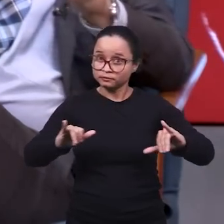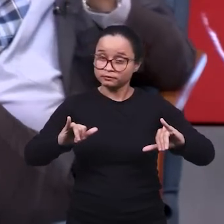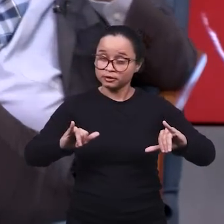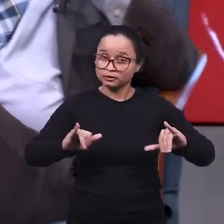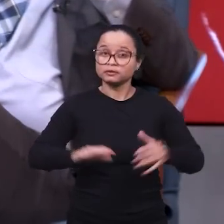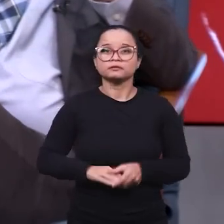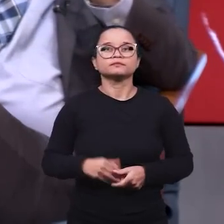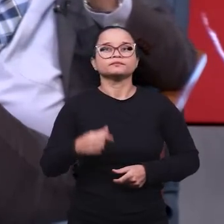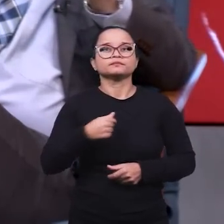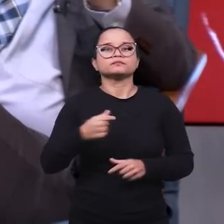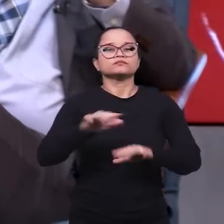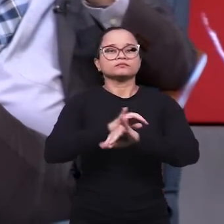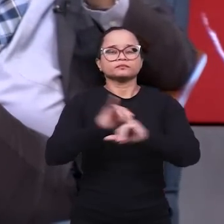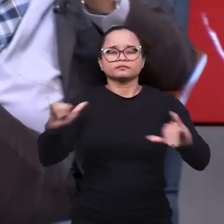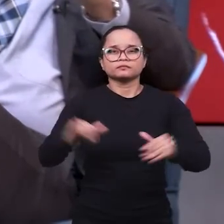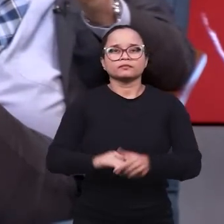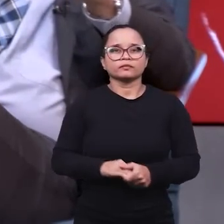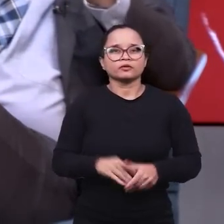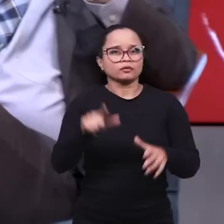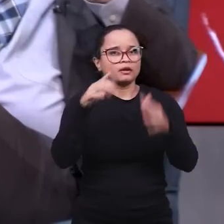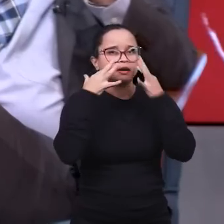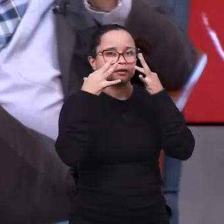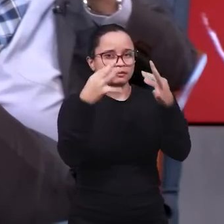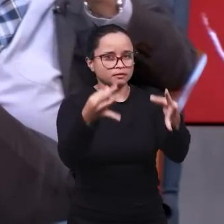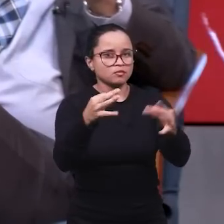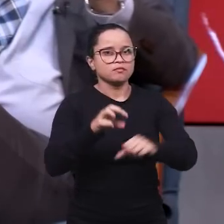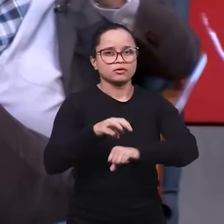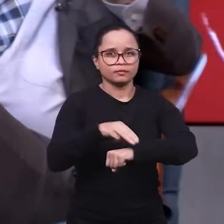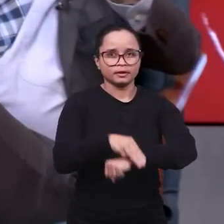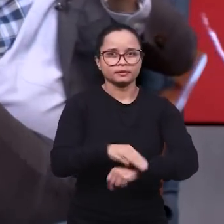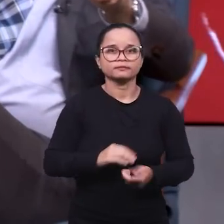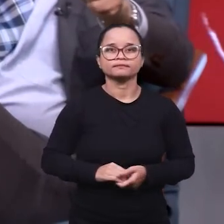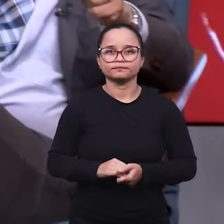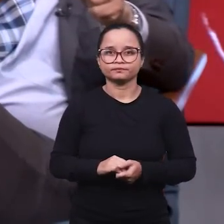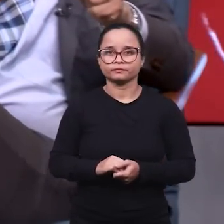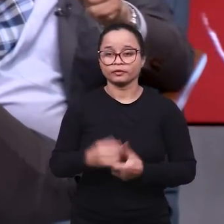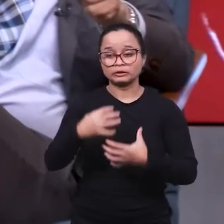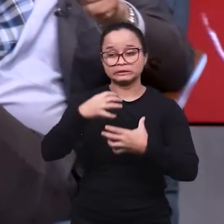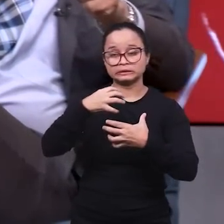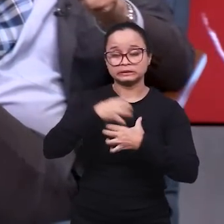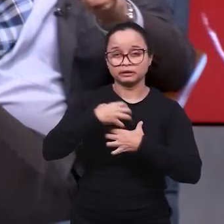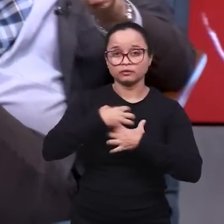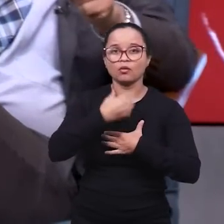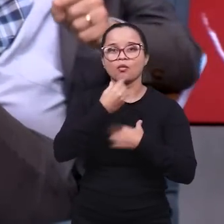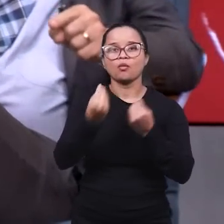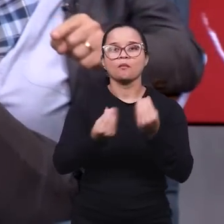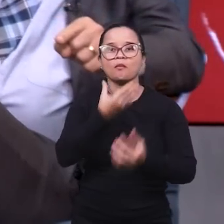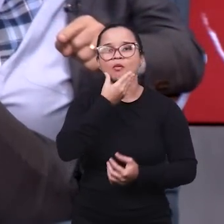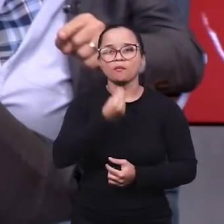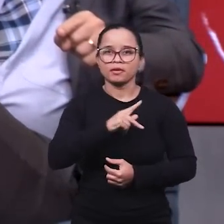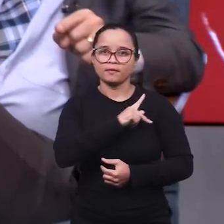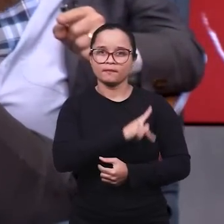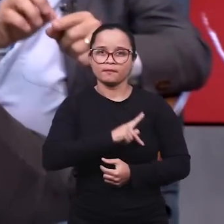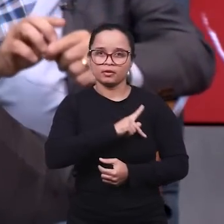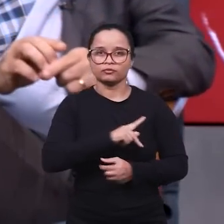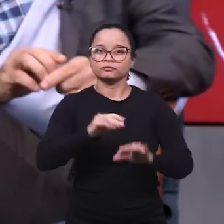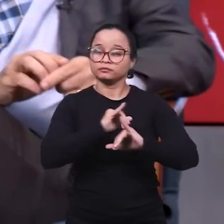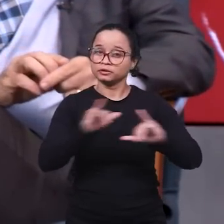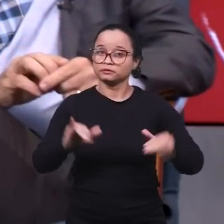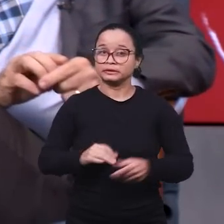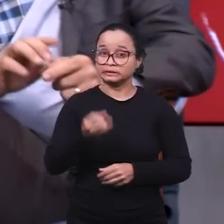citando, chamando atenção para o ministério da forma como Paulo cita. Se o seu